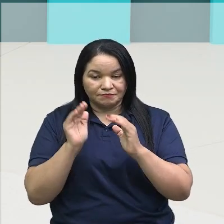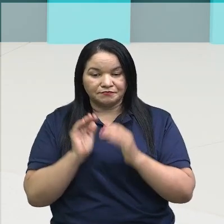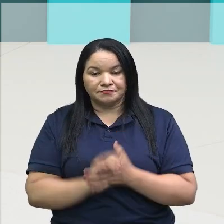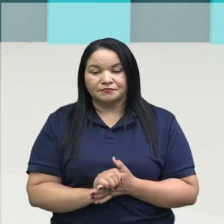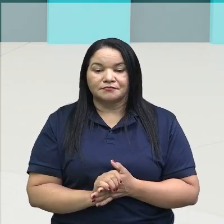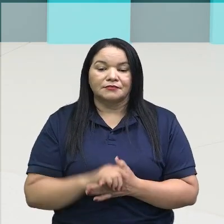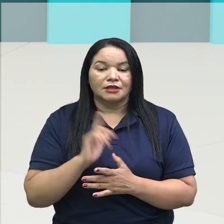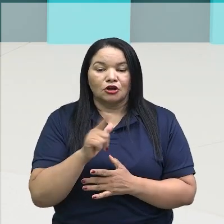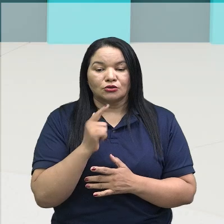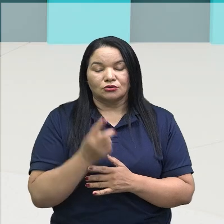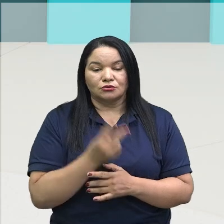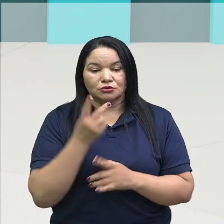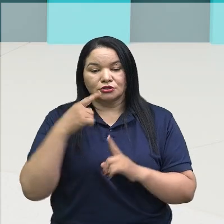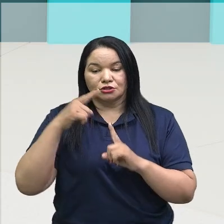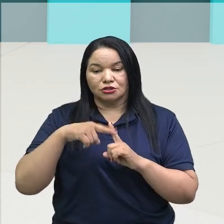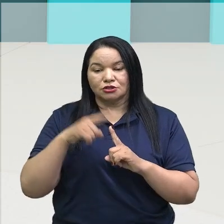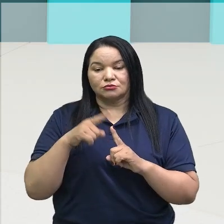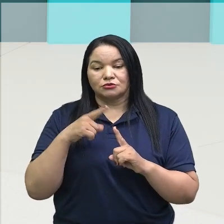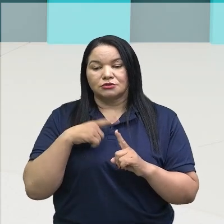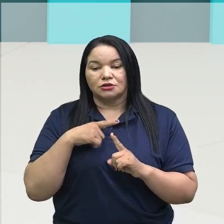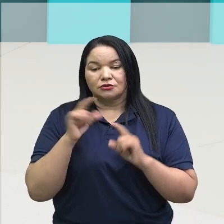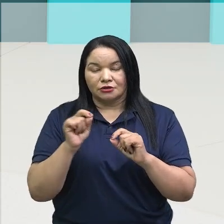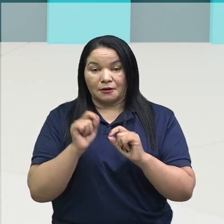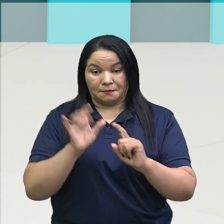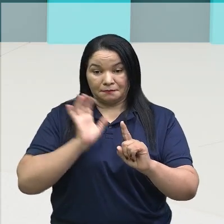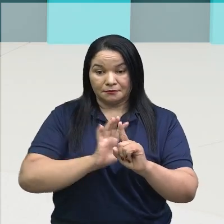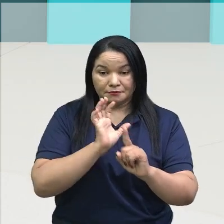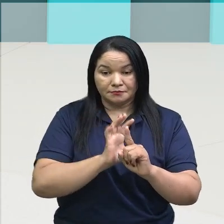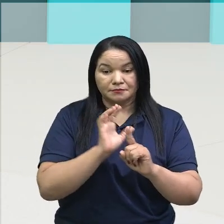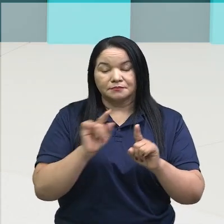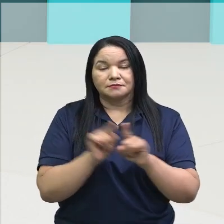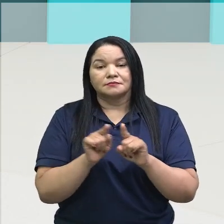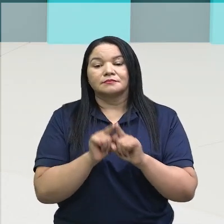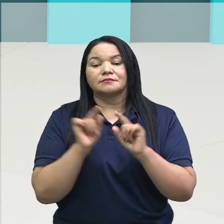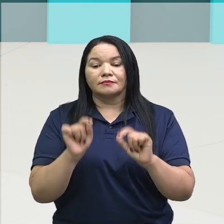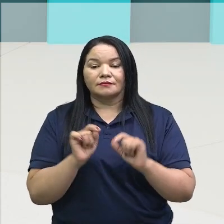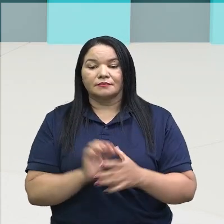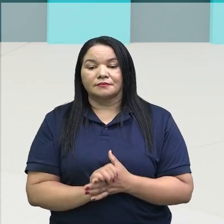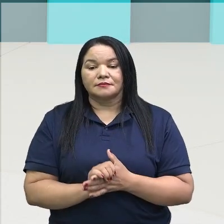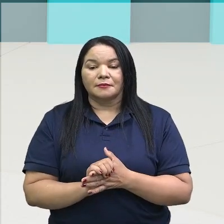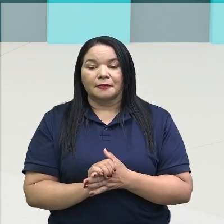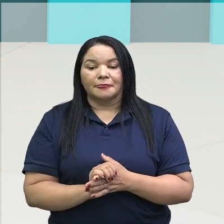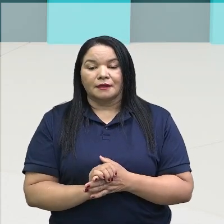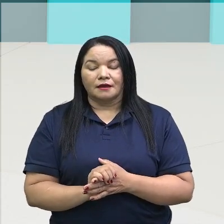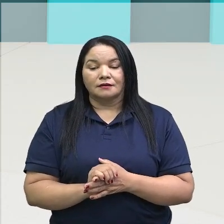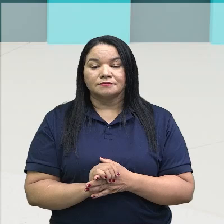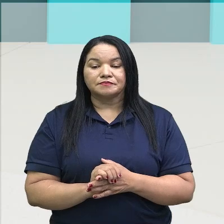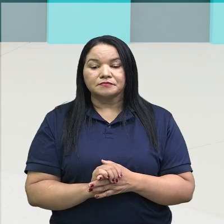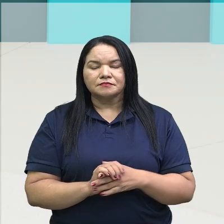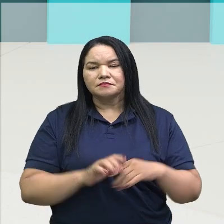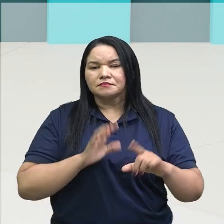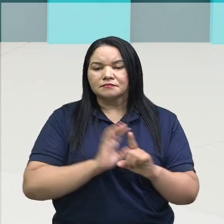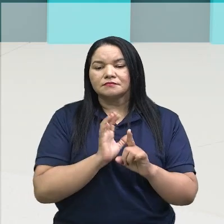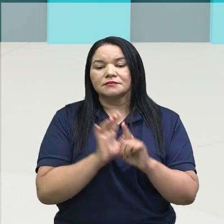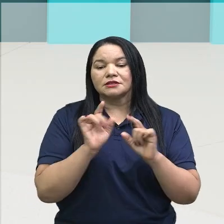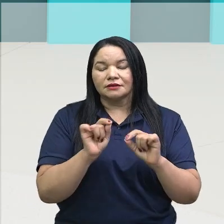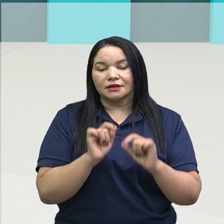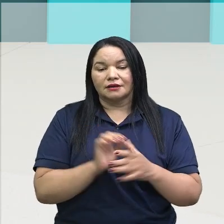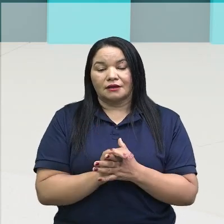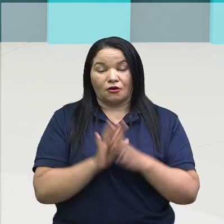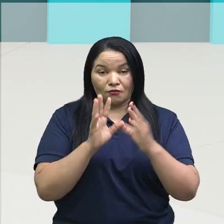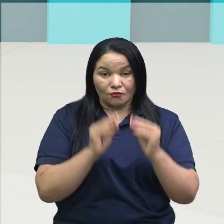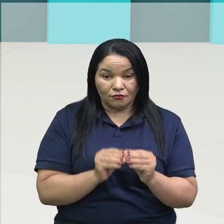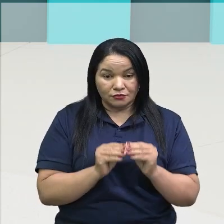Agora, outros dois tipos, nós temos aqui o indutivo e o dedutivo. Perceba que o indutivo, o argumento indutivo, ele tira uma